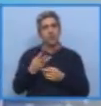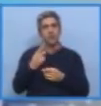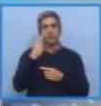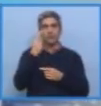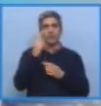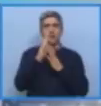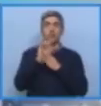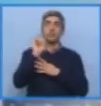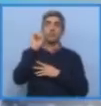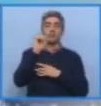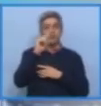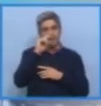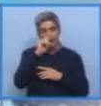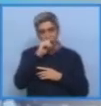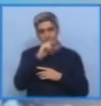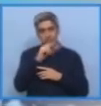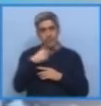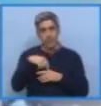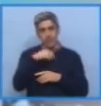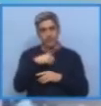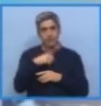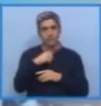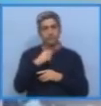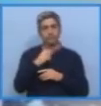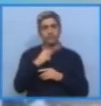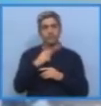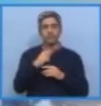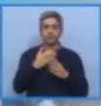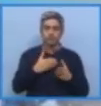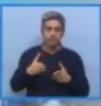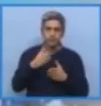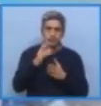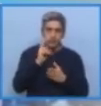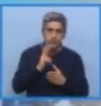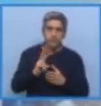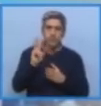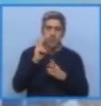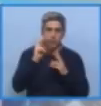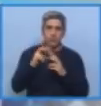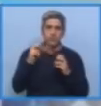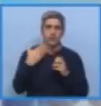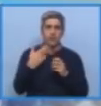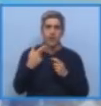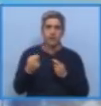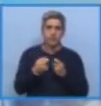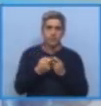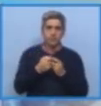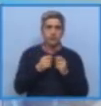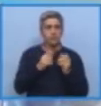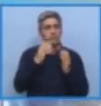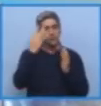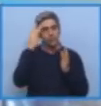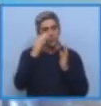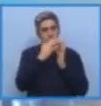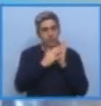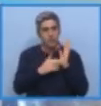divina, nós somos conduzidos a descobrir que é a aproximação, teologicamente, a